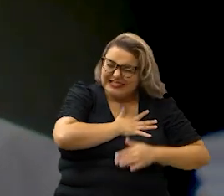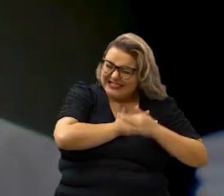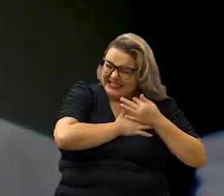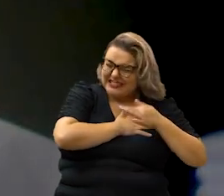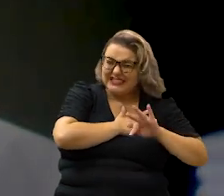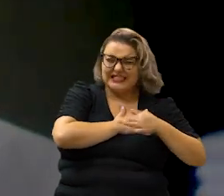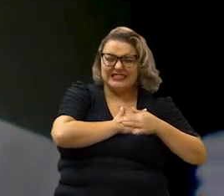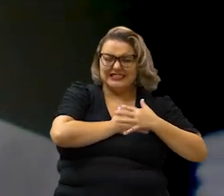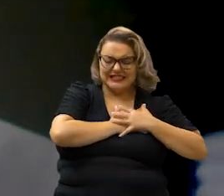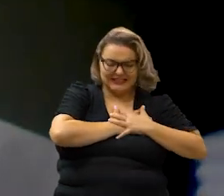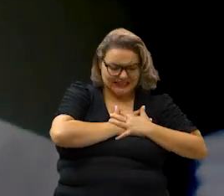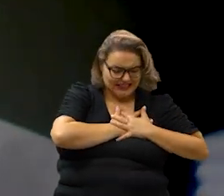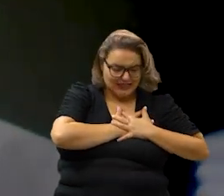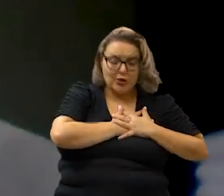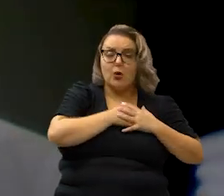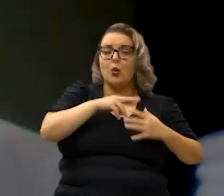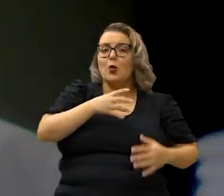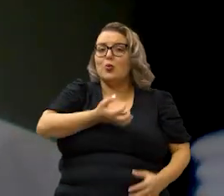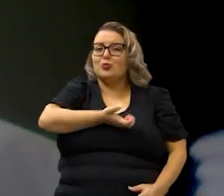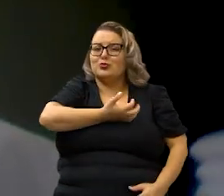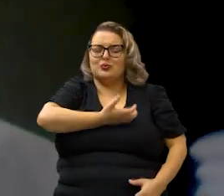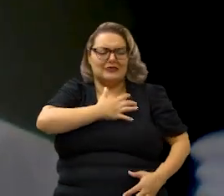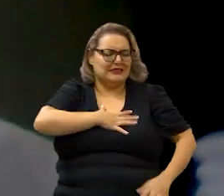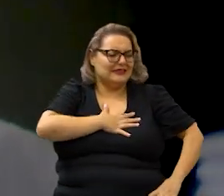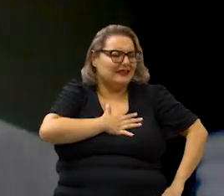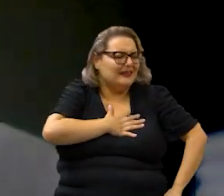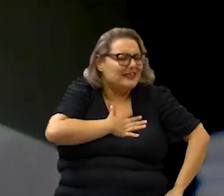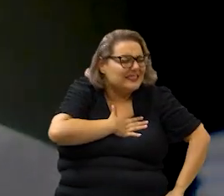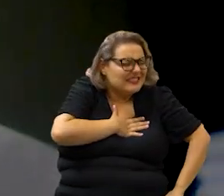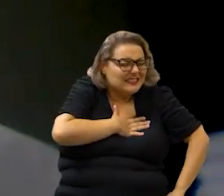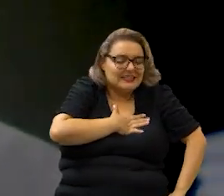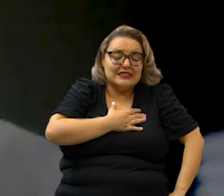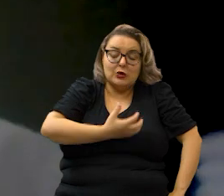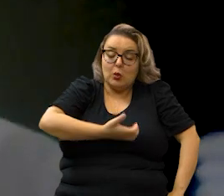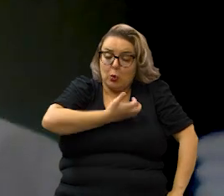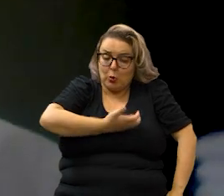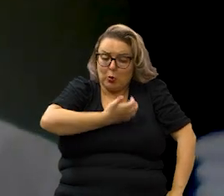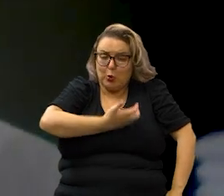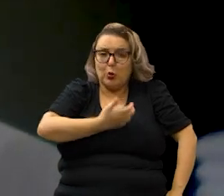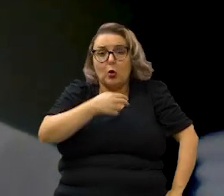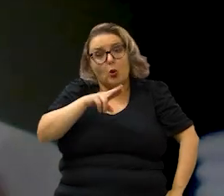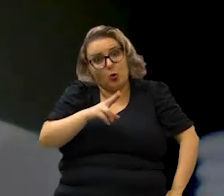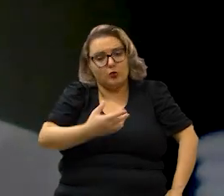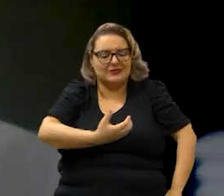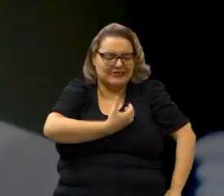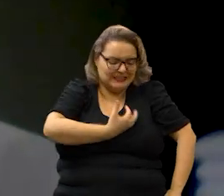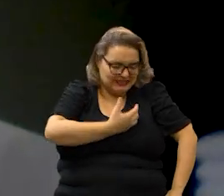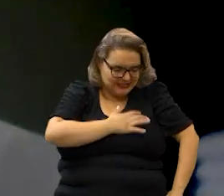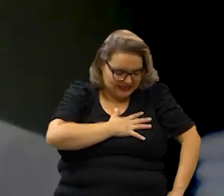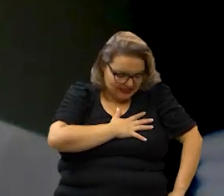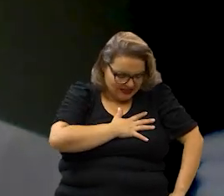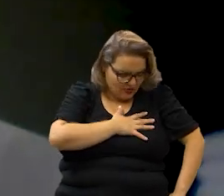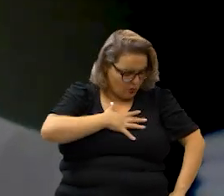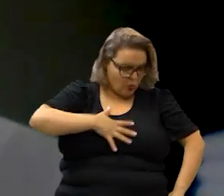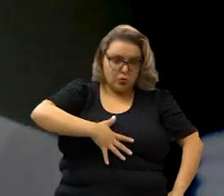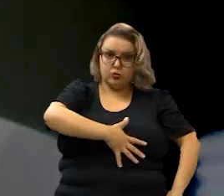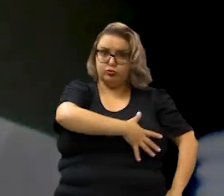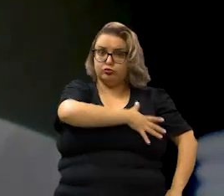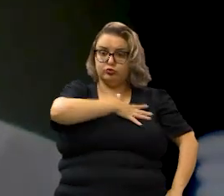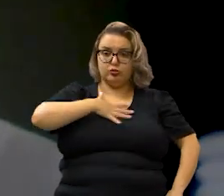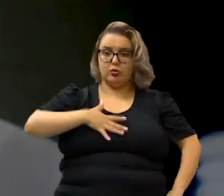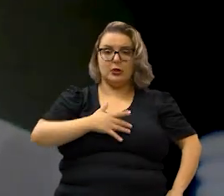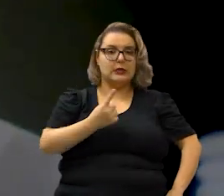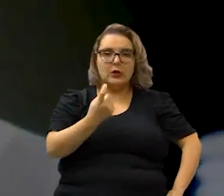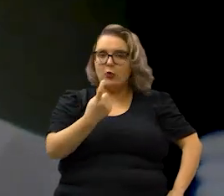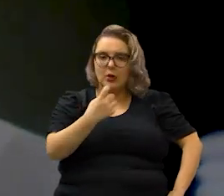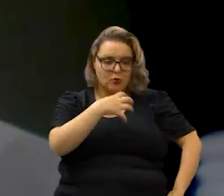geral opressiva ou em queimação no peito, tomando uma região ampla do peito.